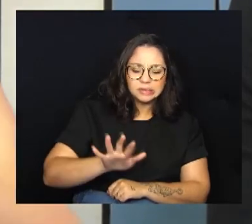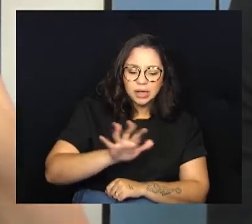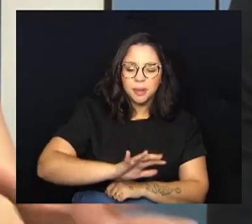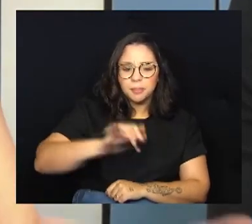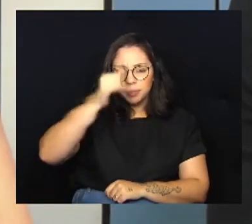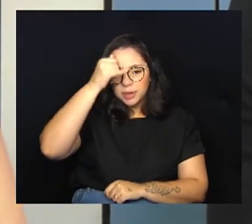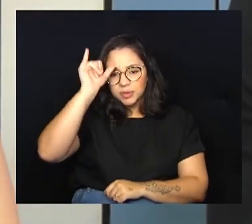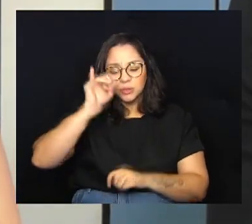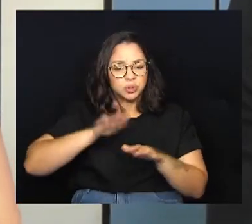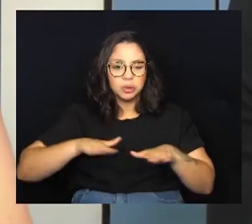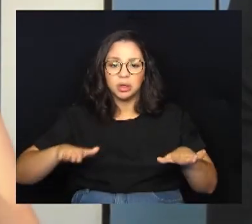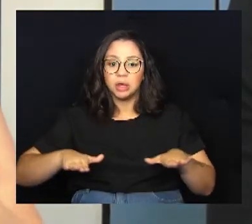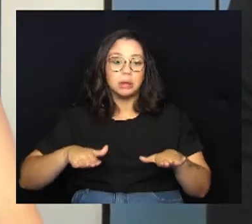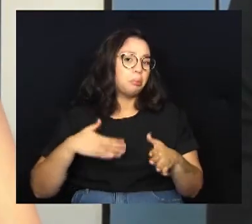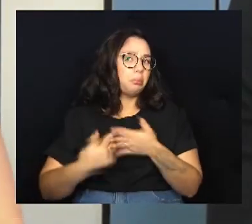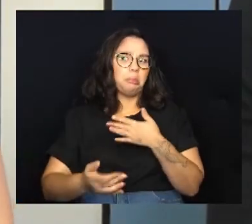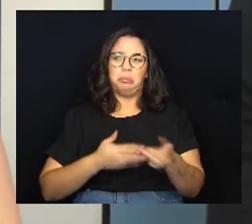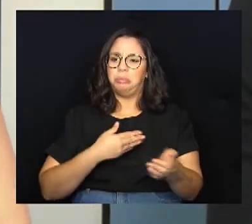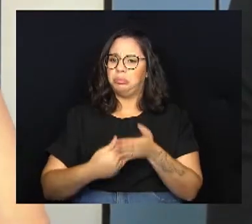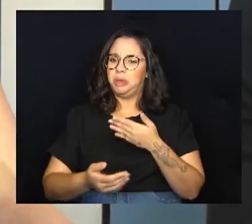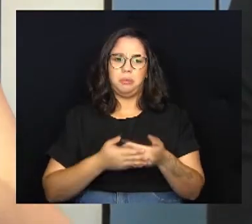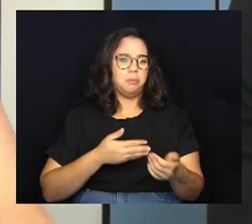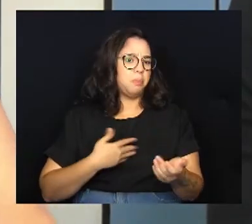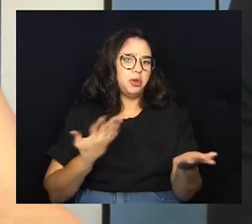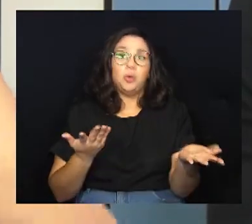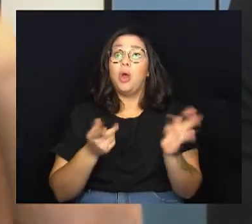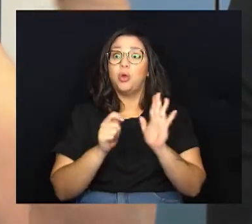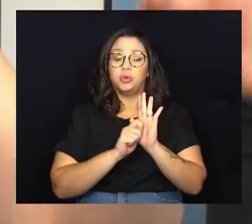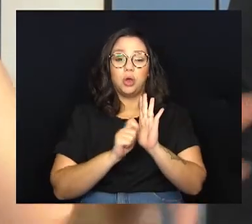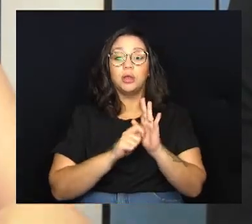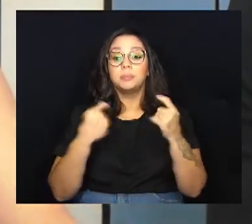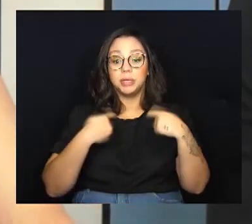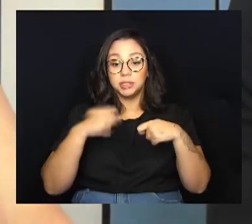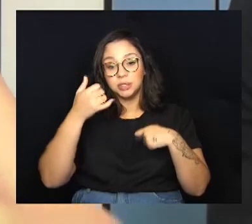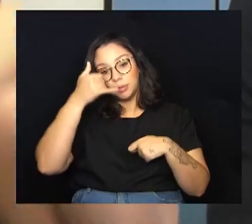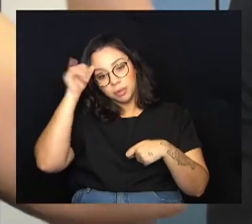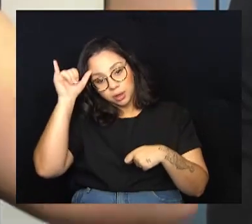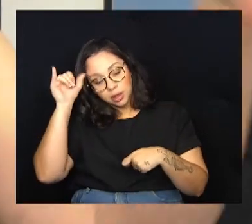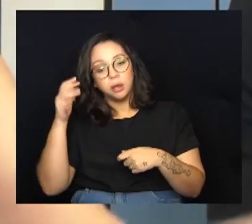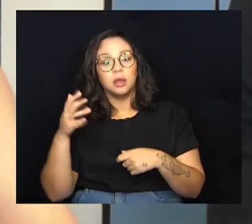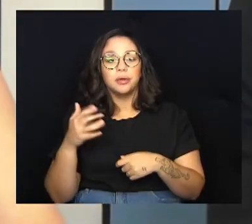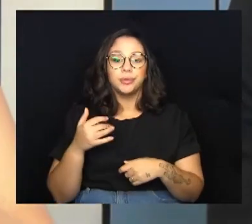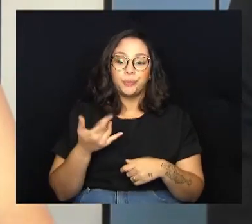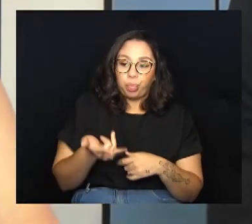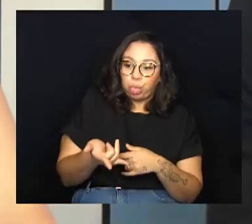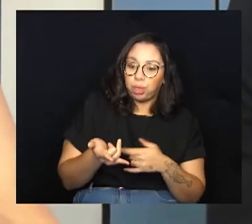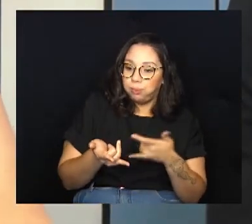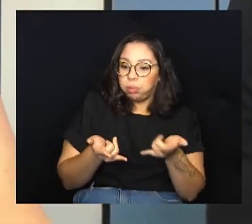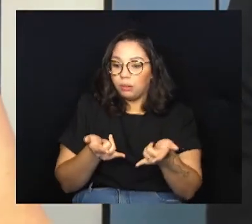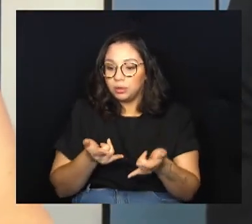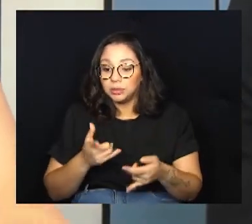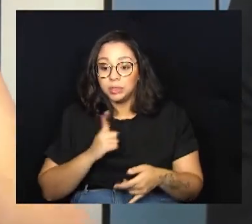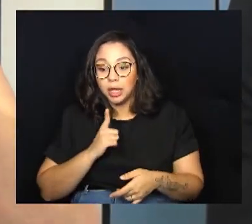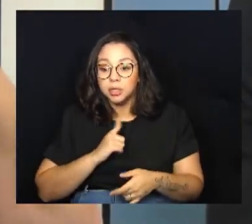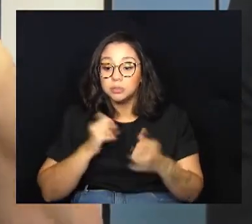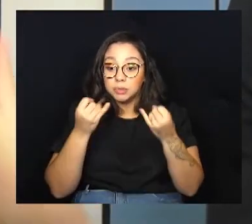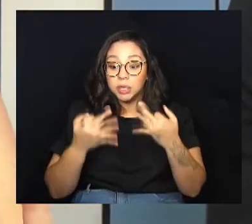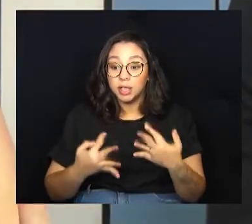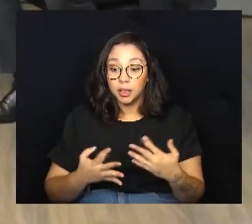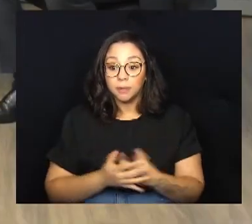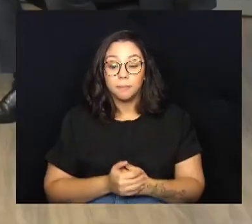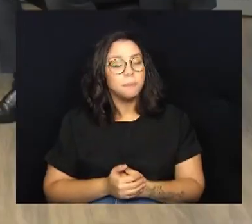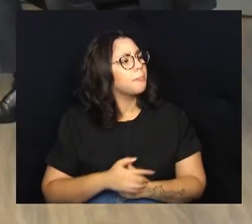lá, que descobriram que a gente estava filmando, eles têm um boato muito forte que a K9